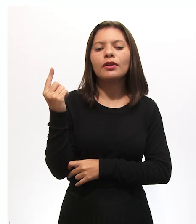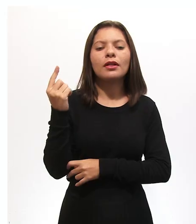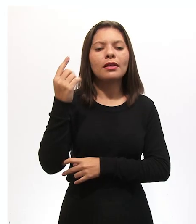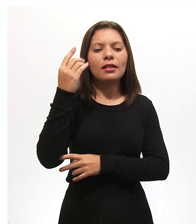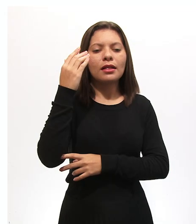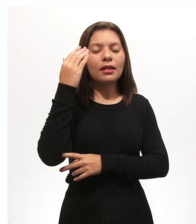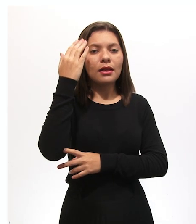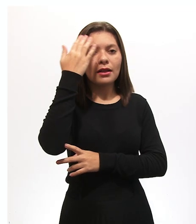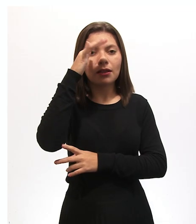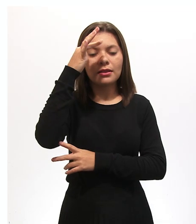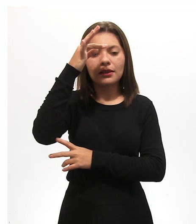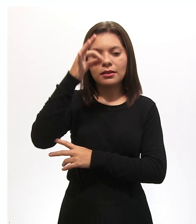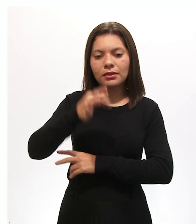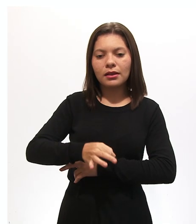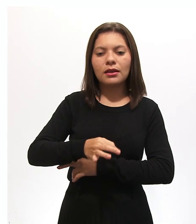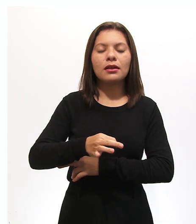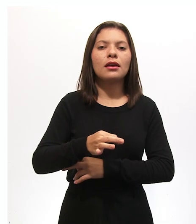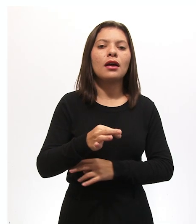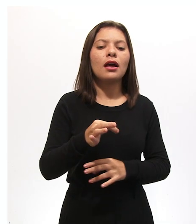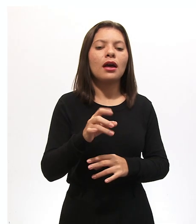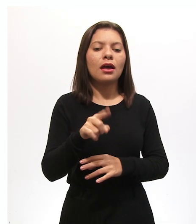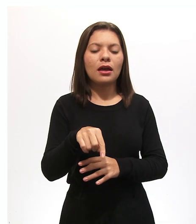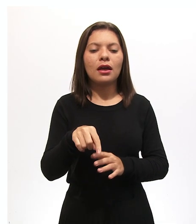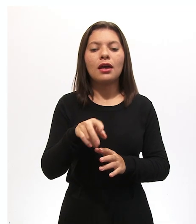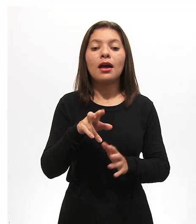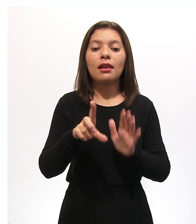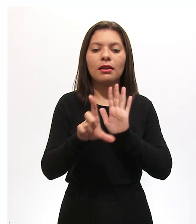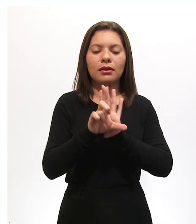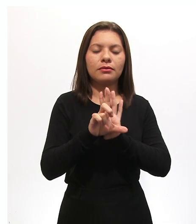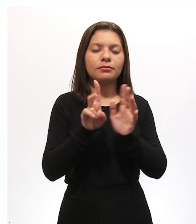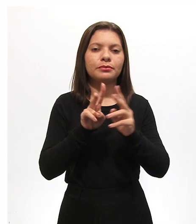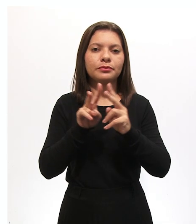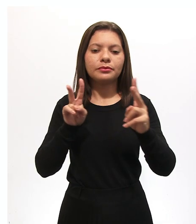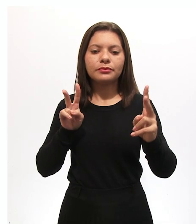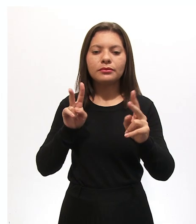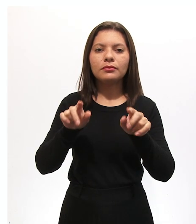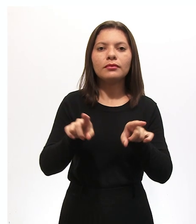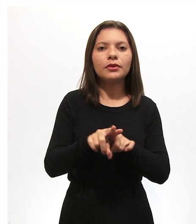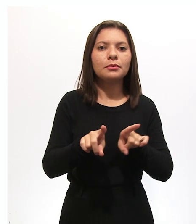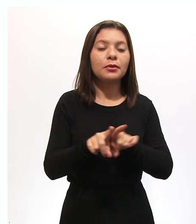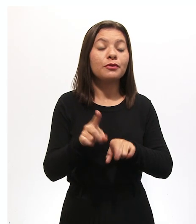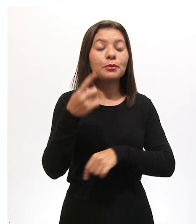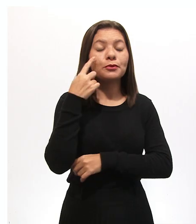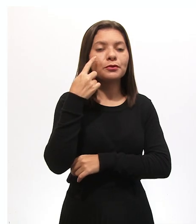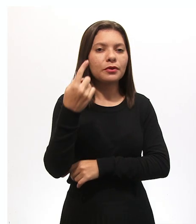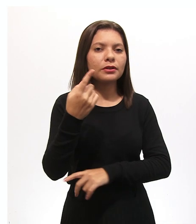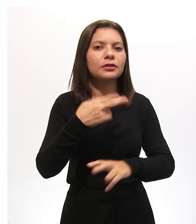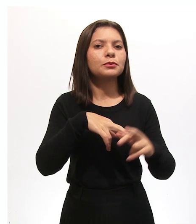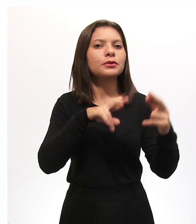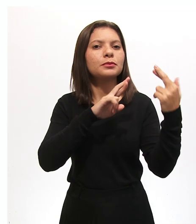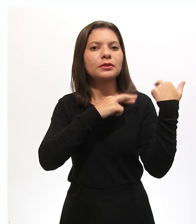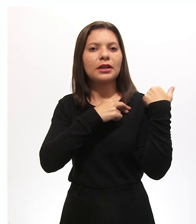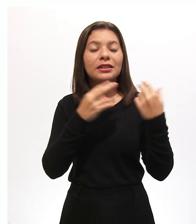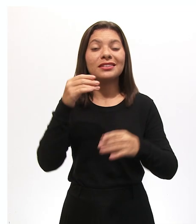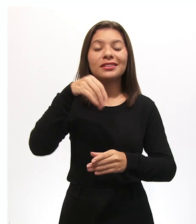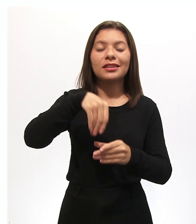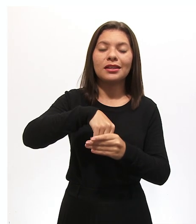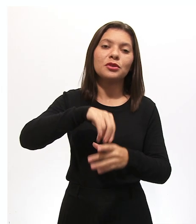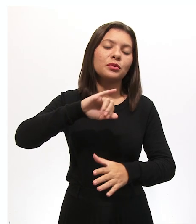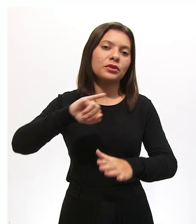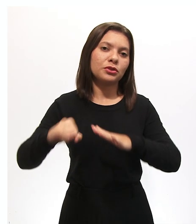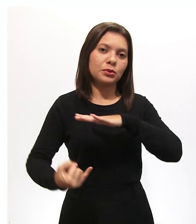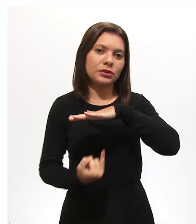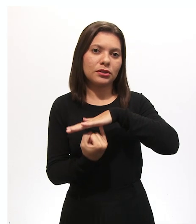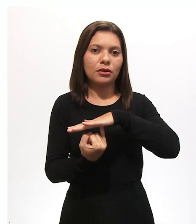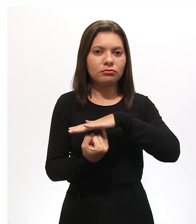jurídico aplicável à EAD, nós vamos reconhecer as responsabilidades institucionais